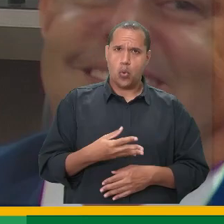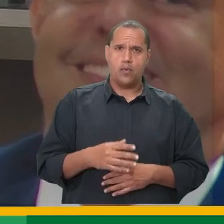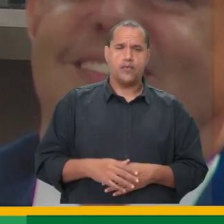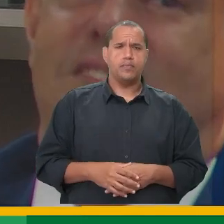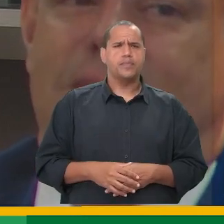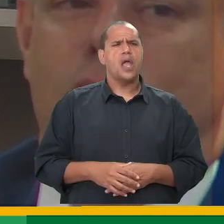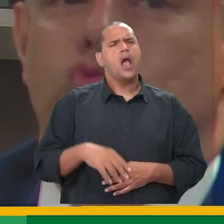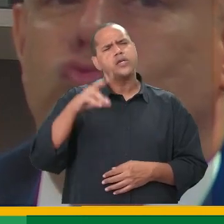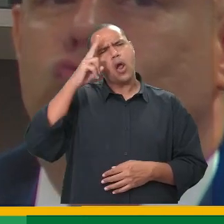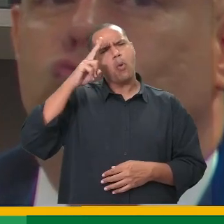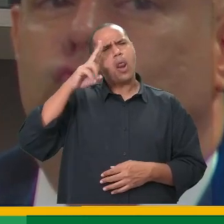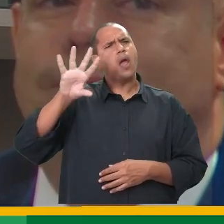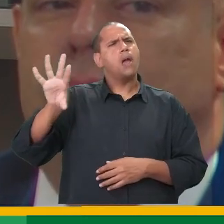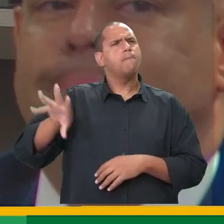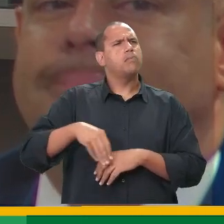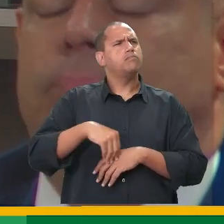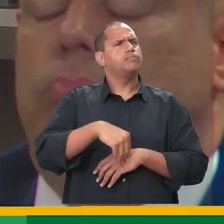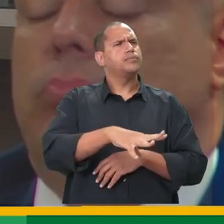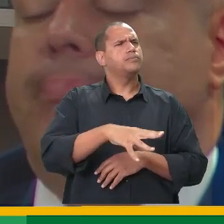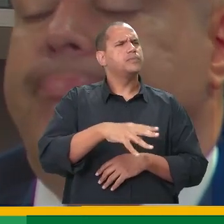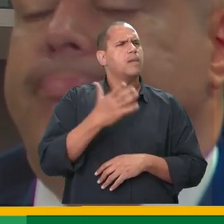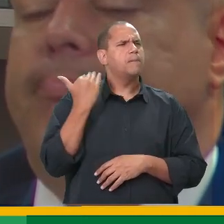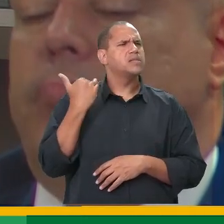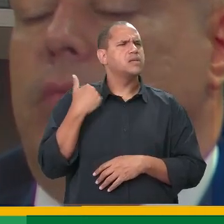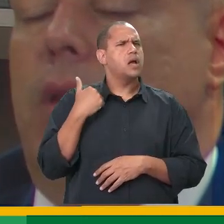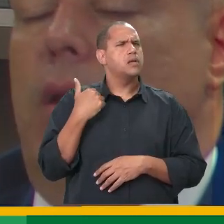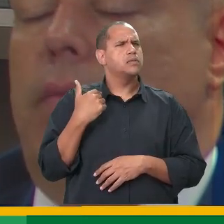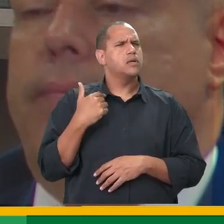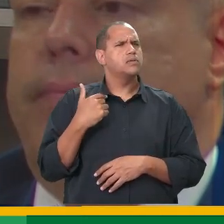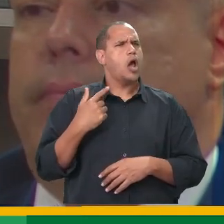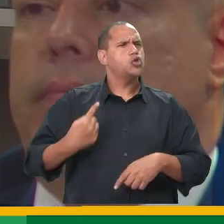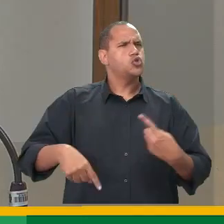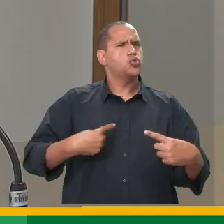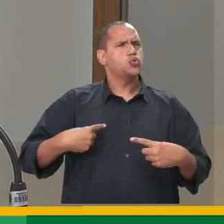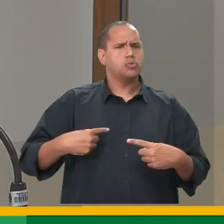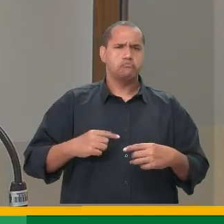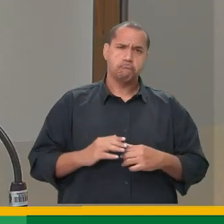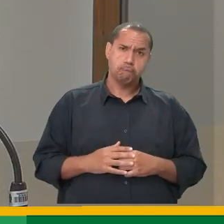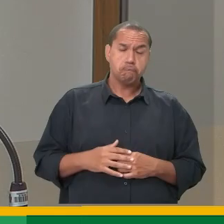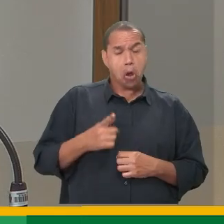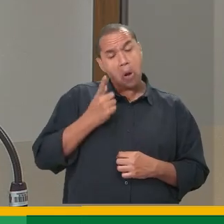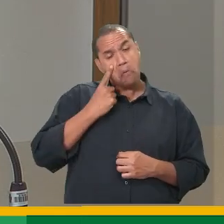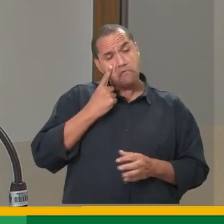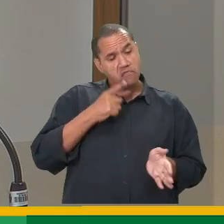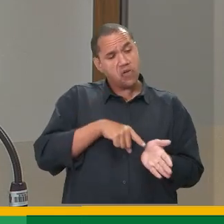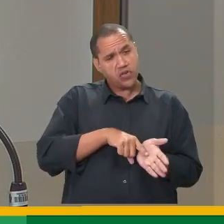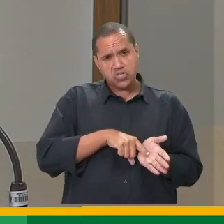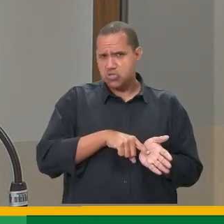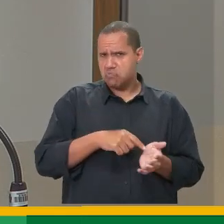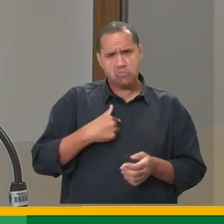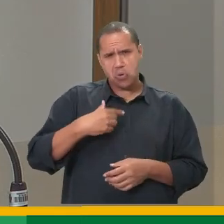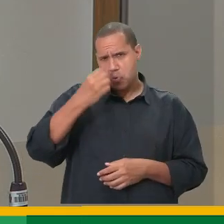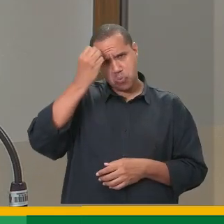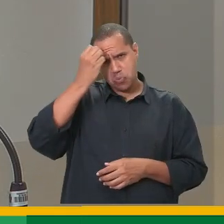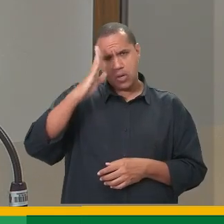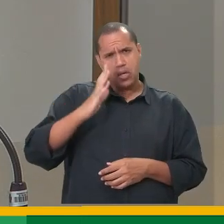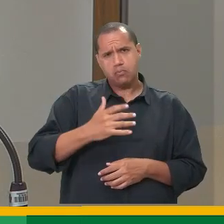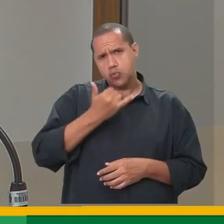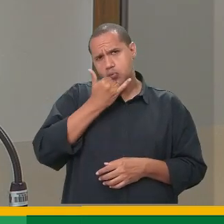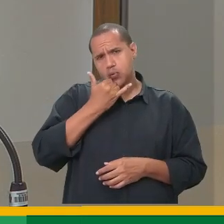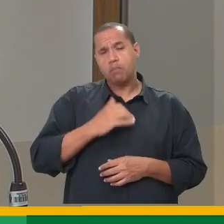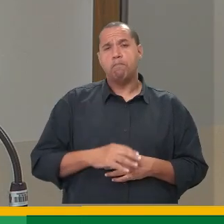gerou inclusive uma polêmica na época eu posso dar uma olhada deputada Bia mas eu não lembro eu posso descobrir